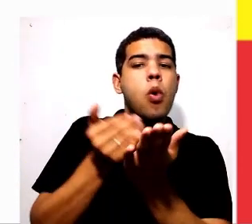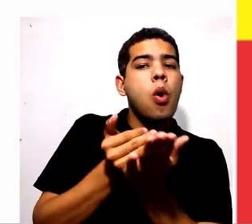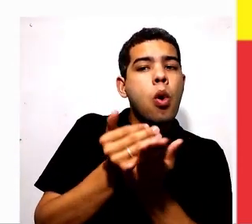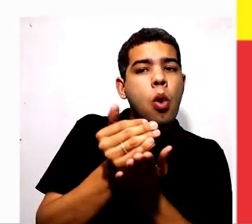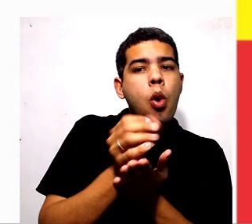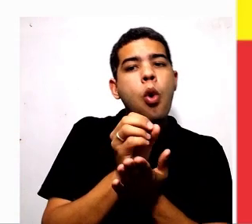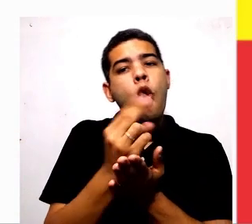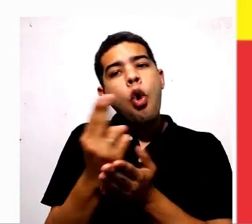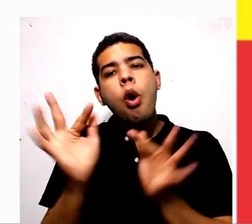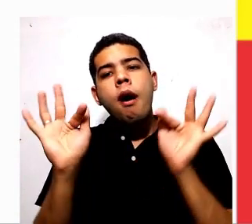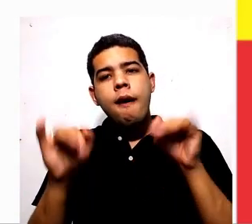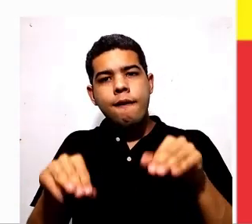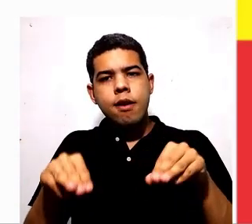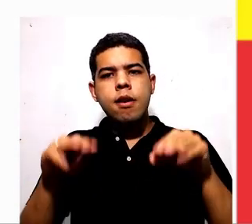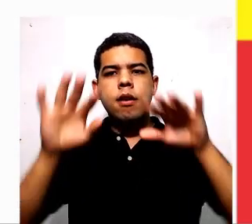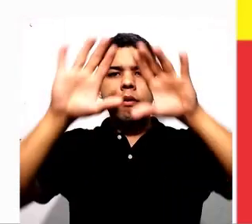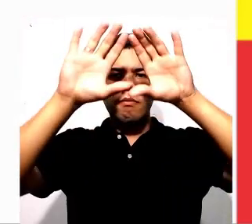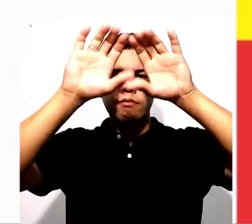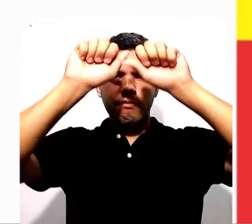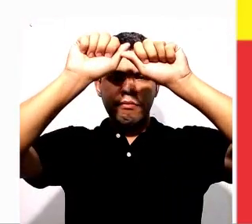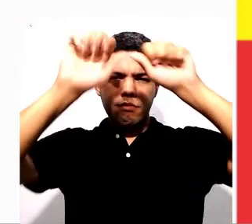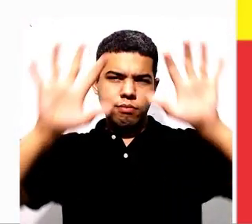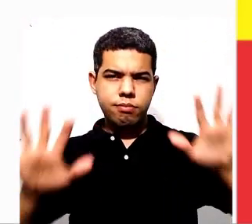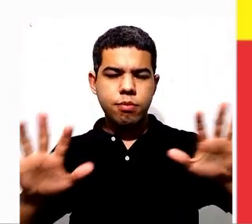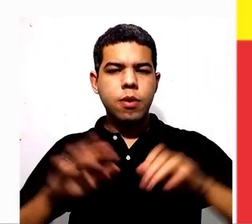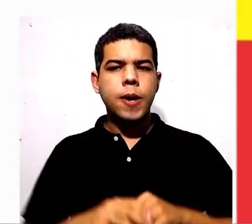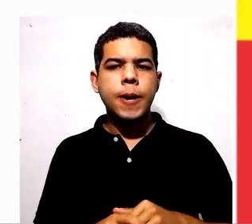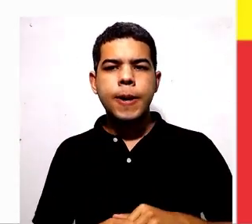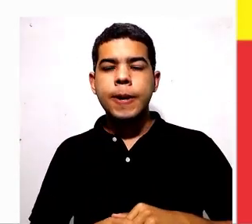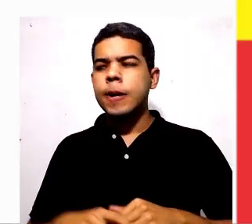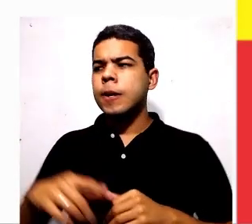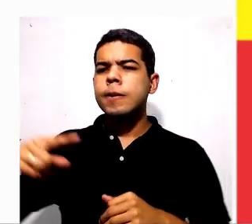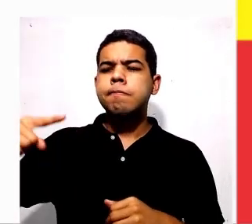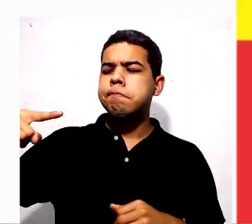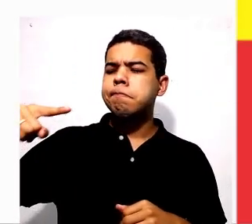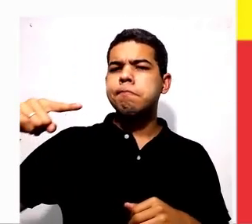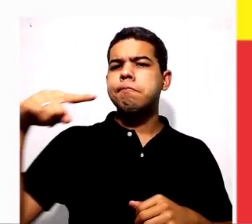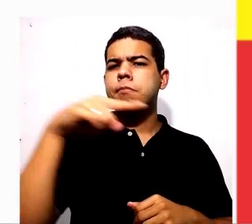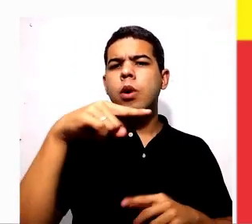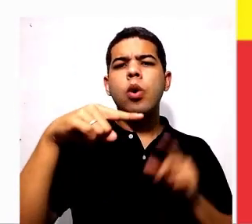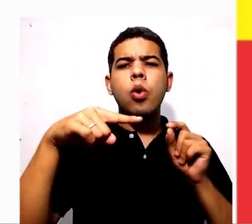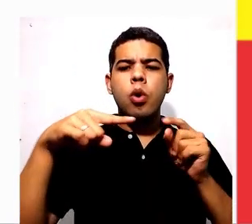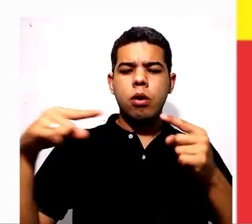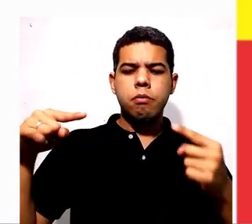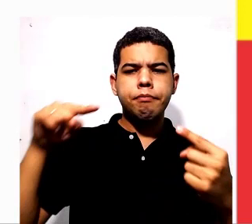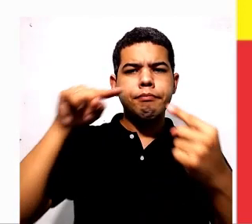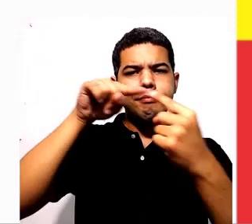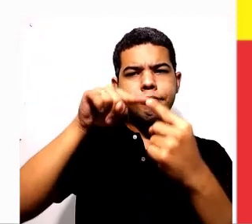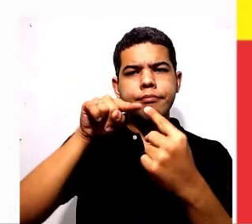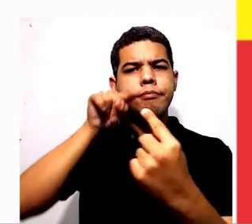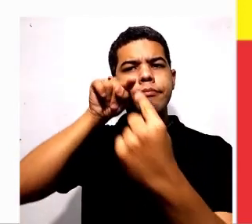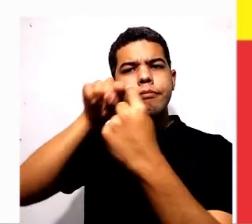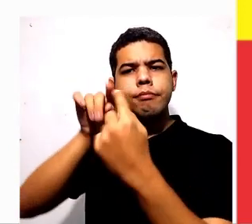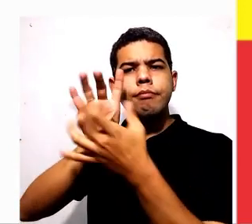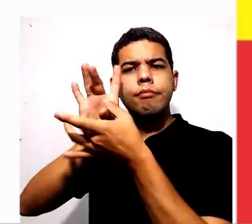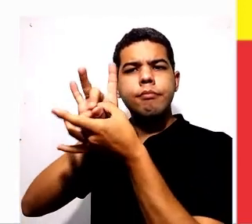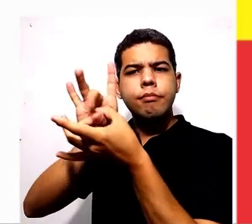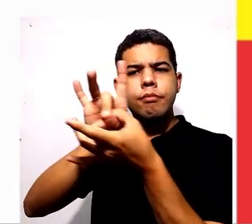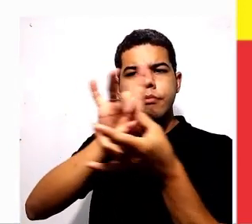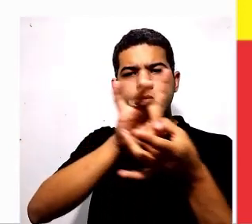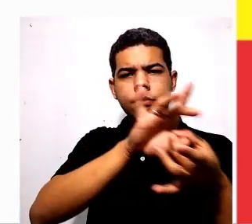do fluxograma. A seta é usada para o quê? Conectar, né? Vai indicando as suas posições.